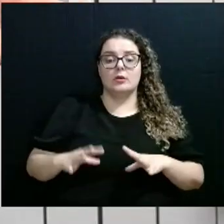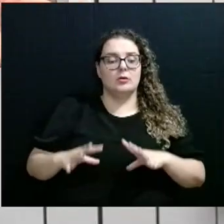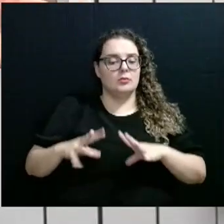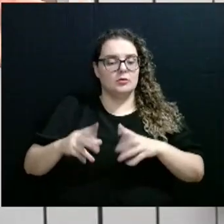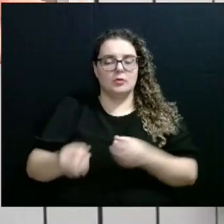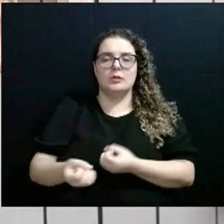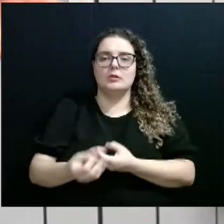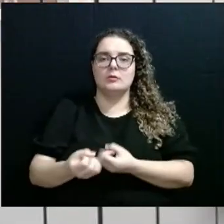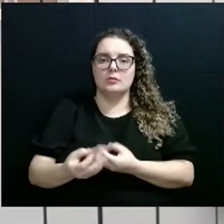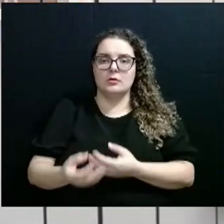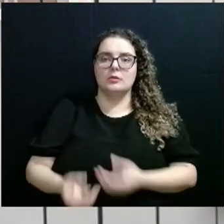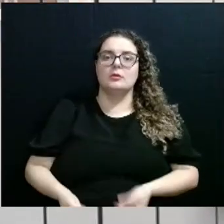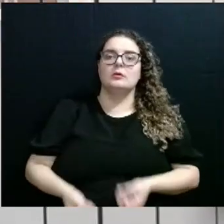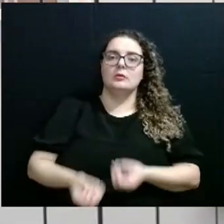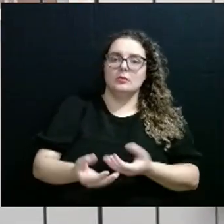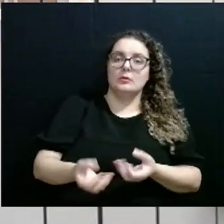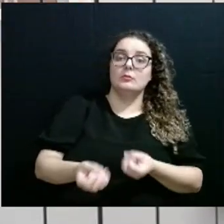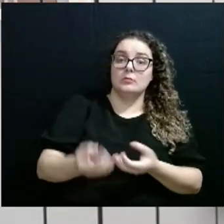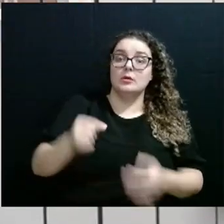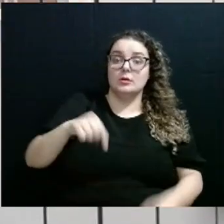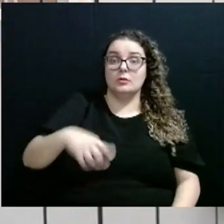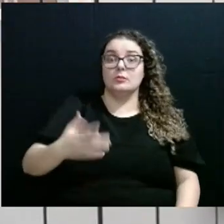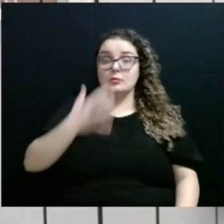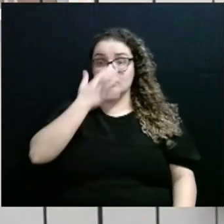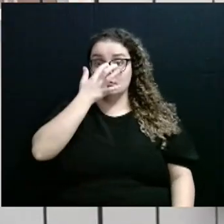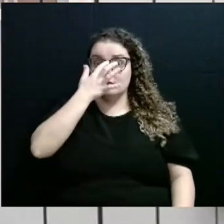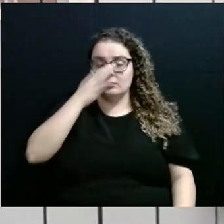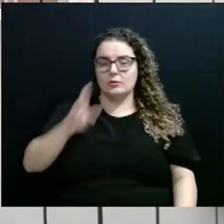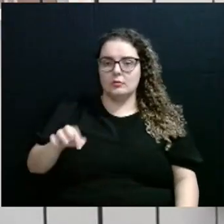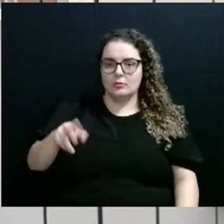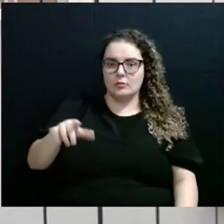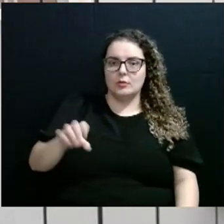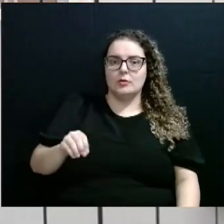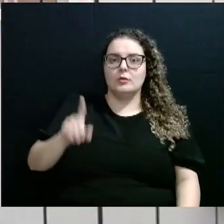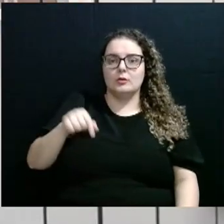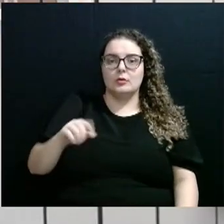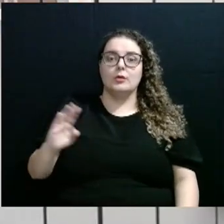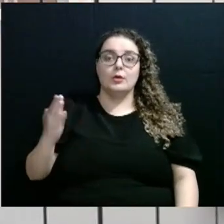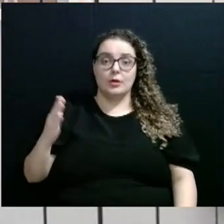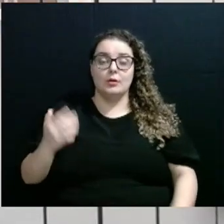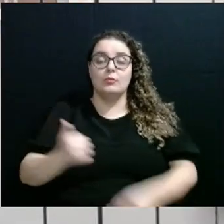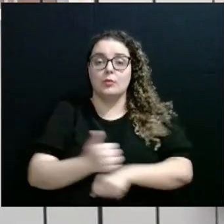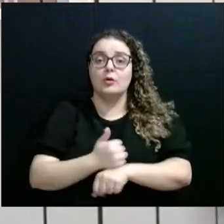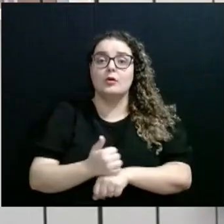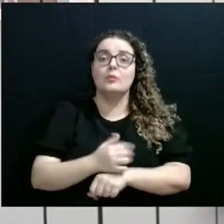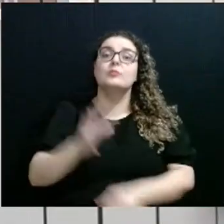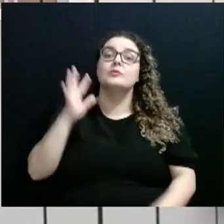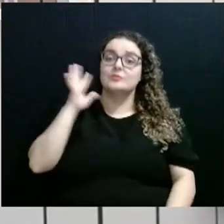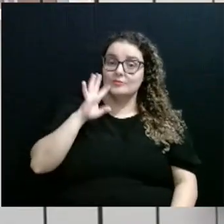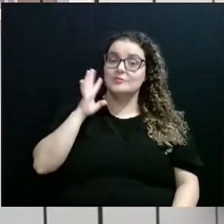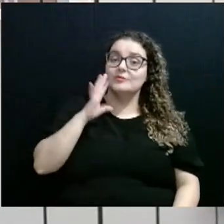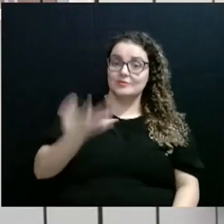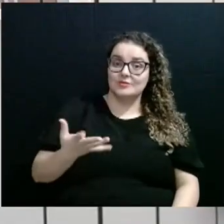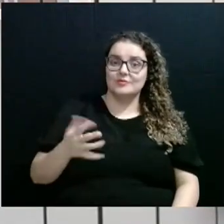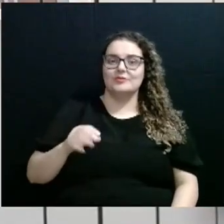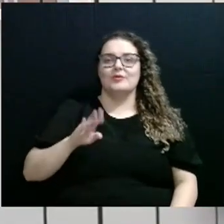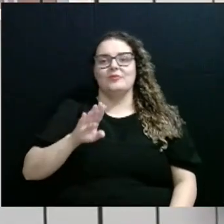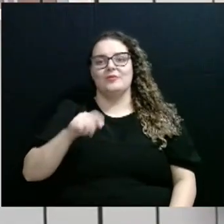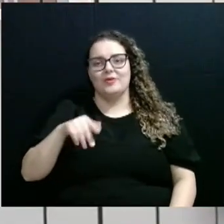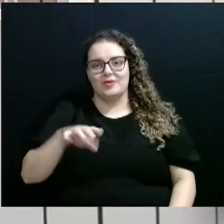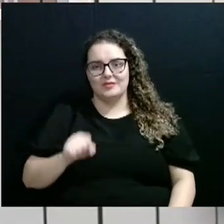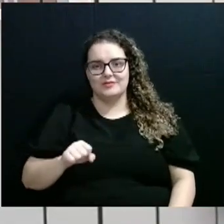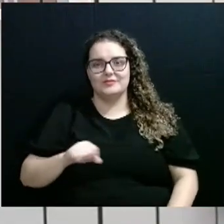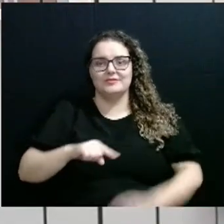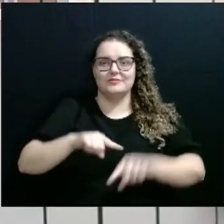foram passadas aqui pelo Bruno Crespo, que é biólogo, muito bacana, então, no Bosque do Jequitibás para as crianças